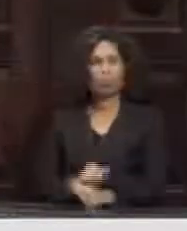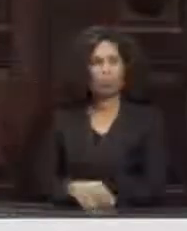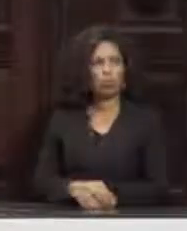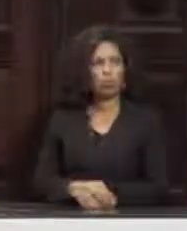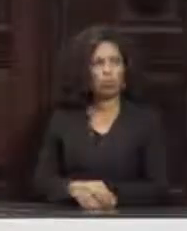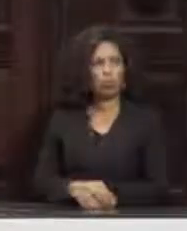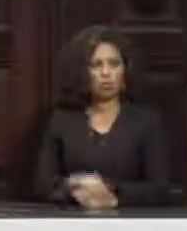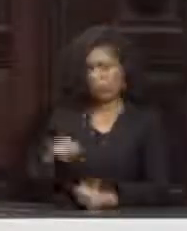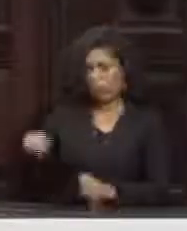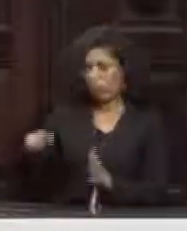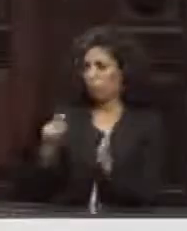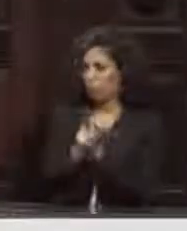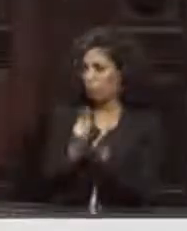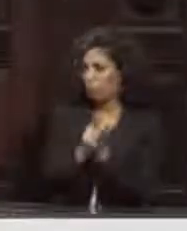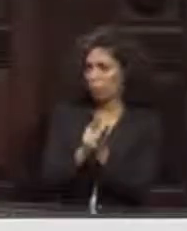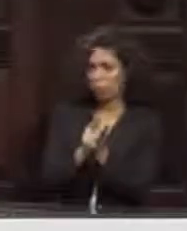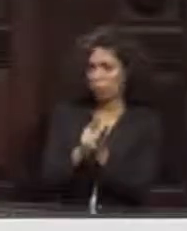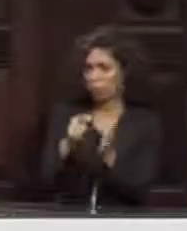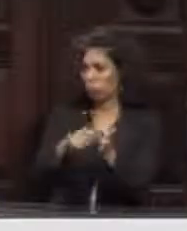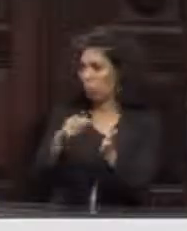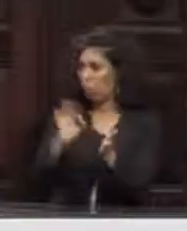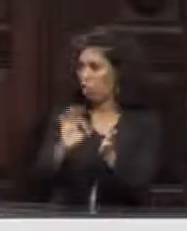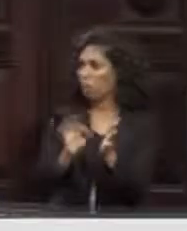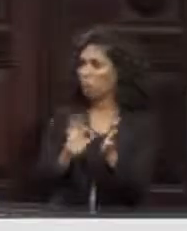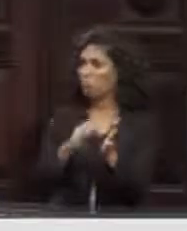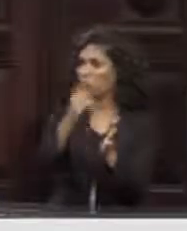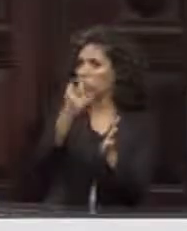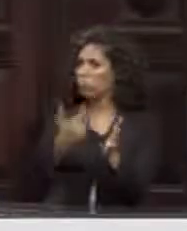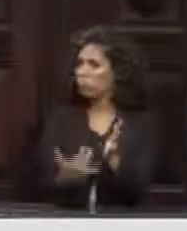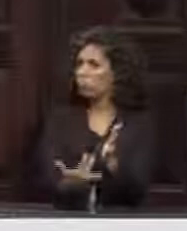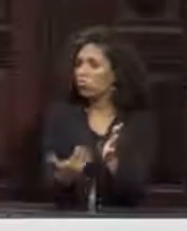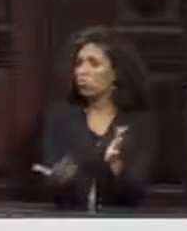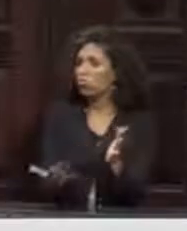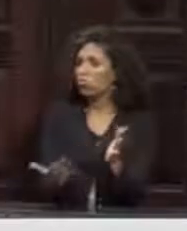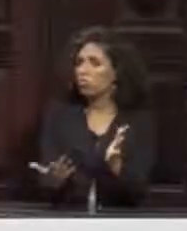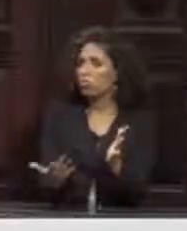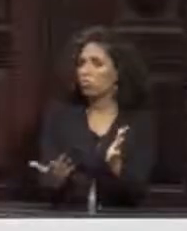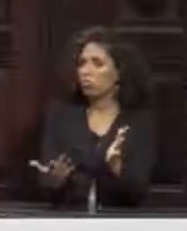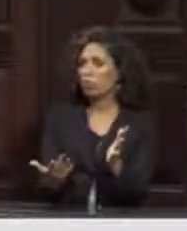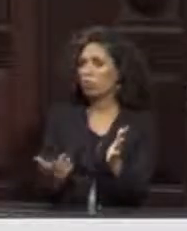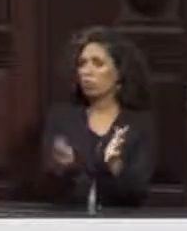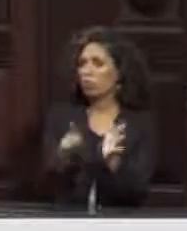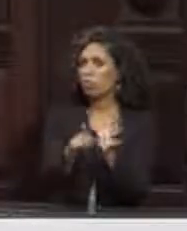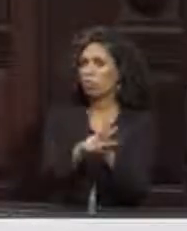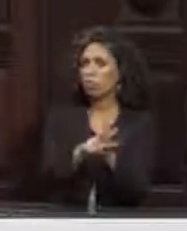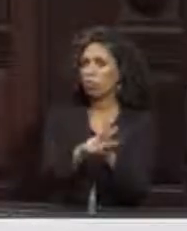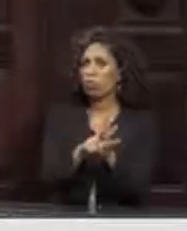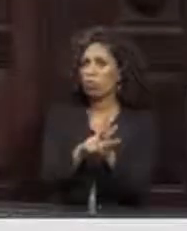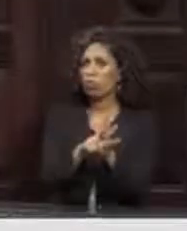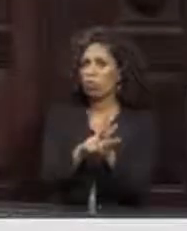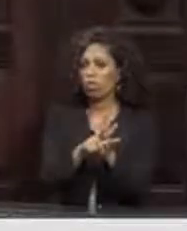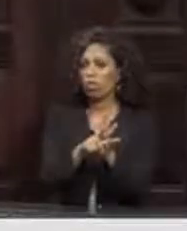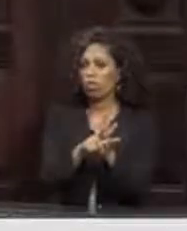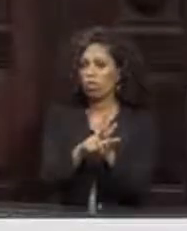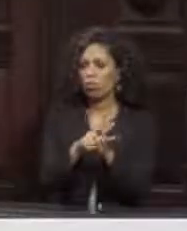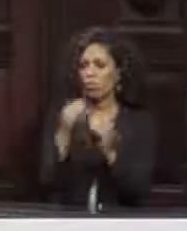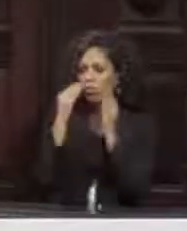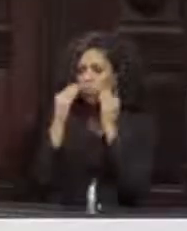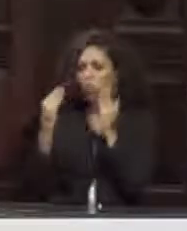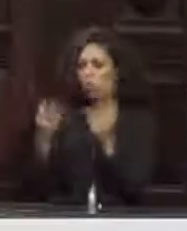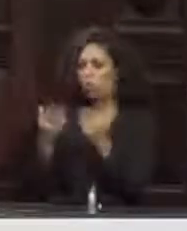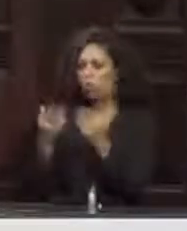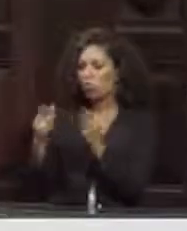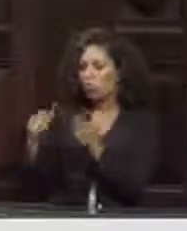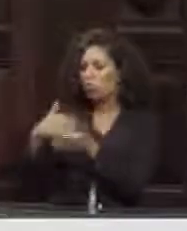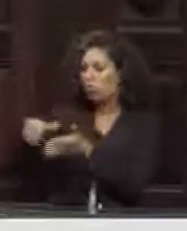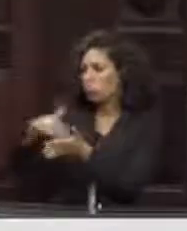nada que apresente como projeto de modernização. Primeiro pega o